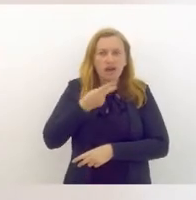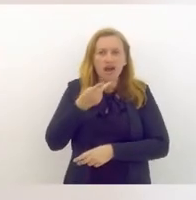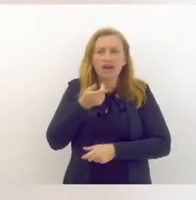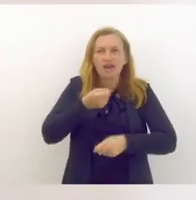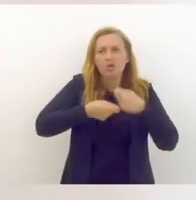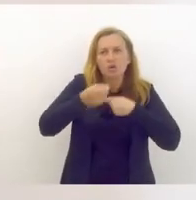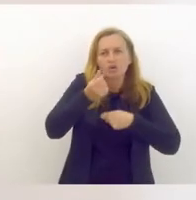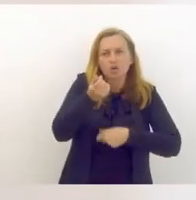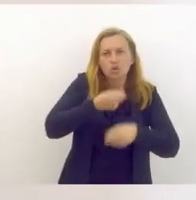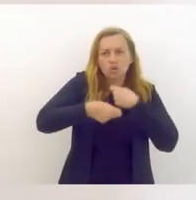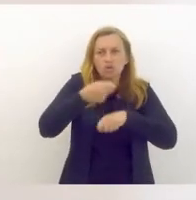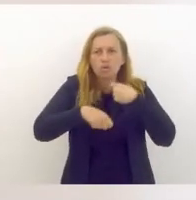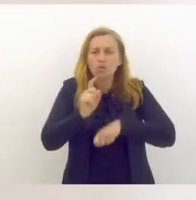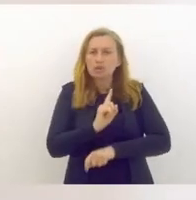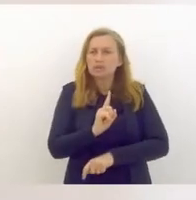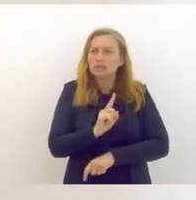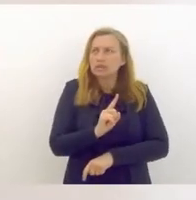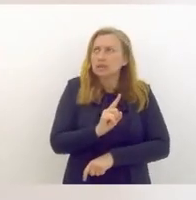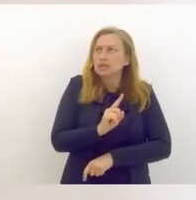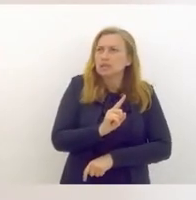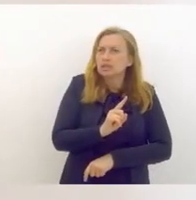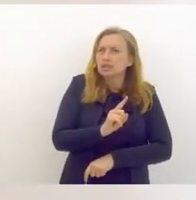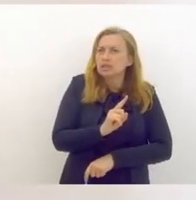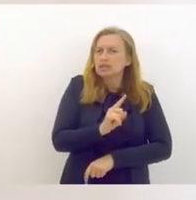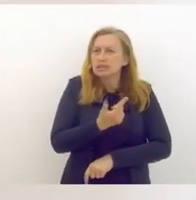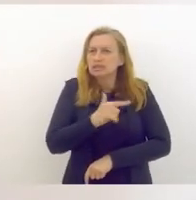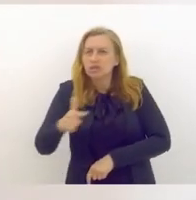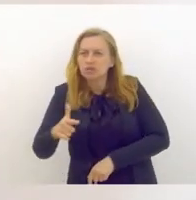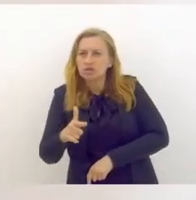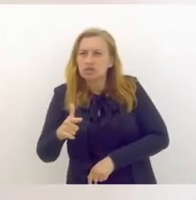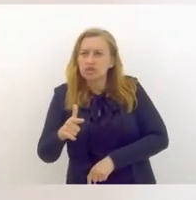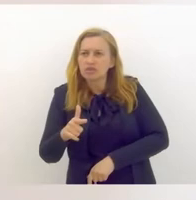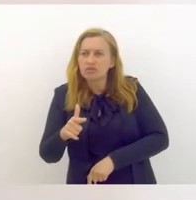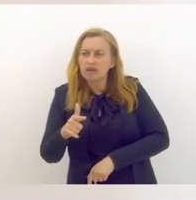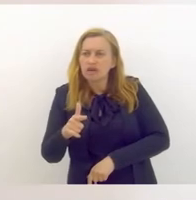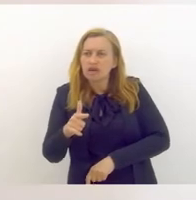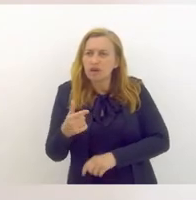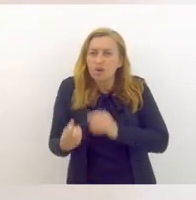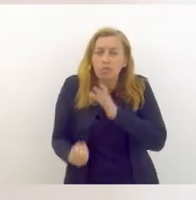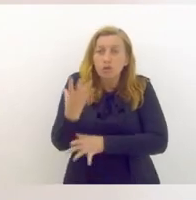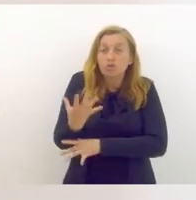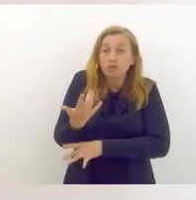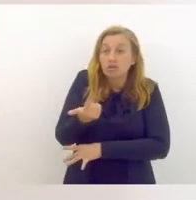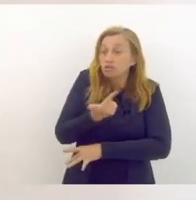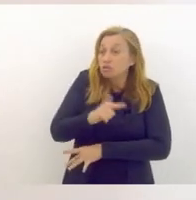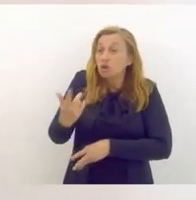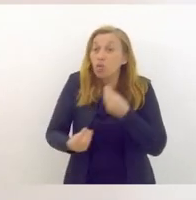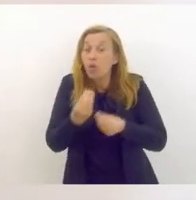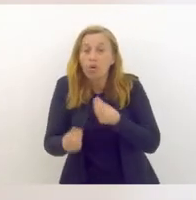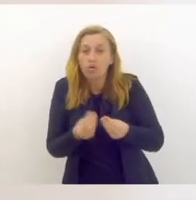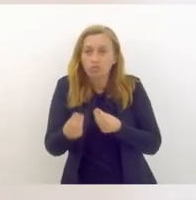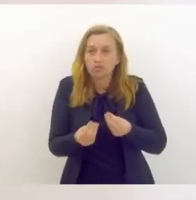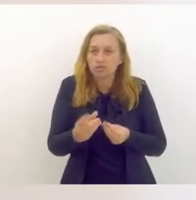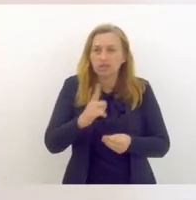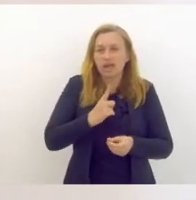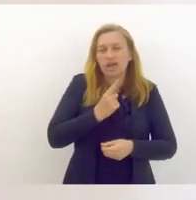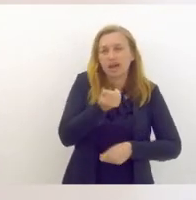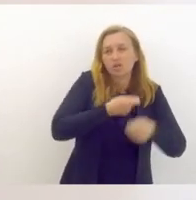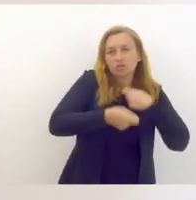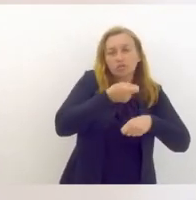economia ela não existe se não tiver insumos produtivos. E os recursos naturais são insumos